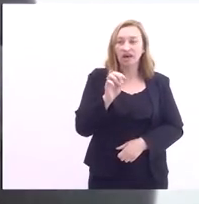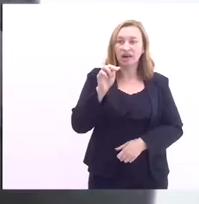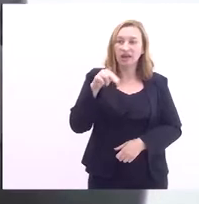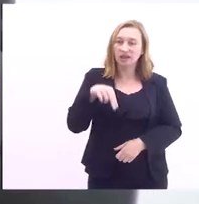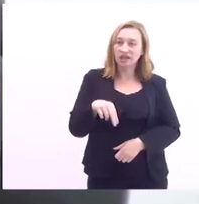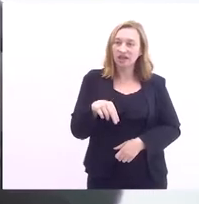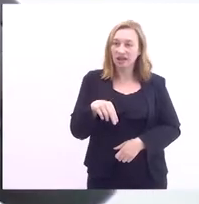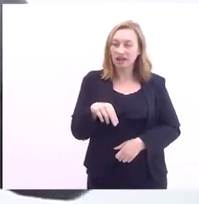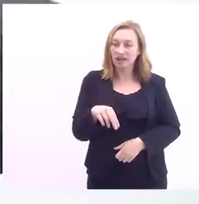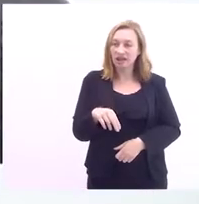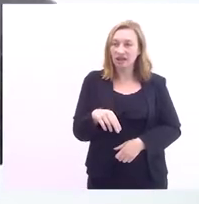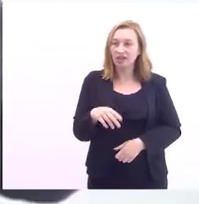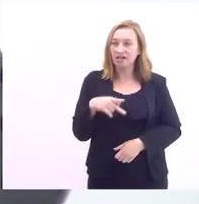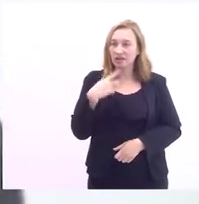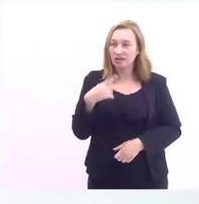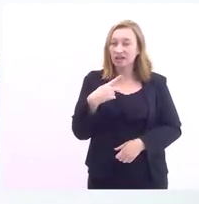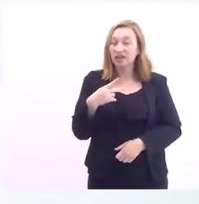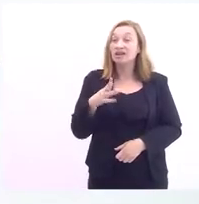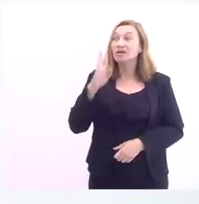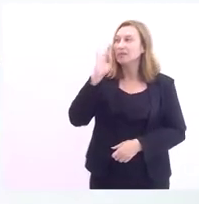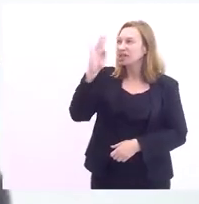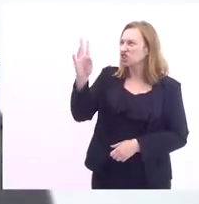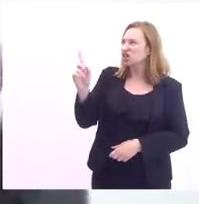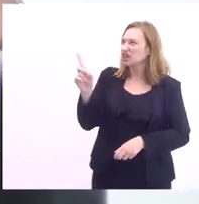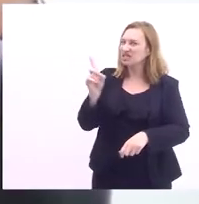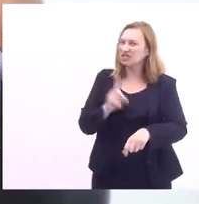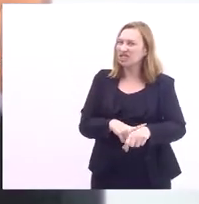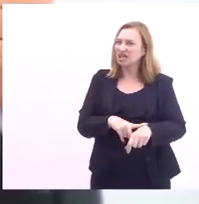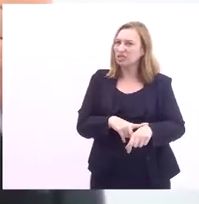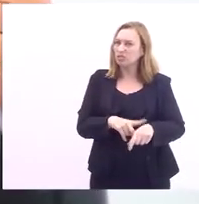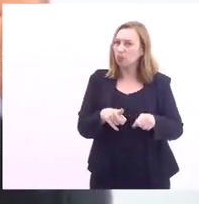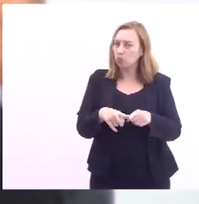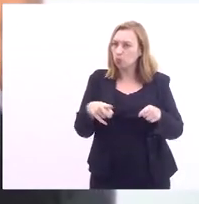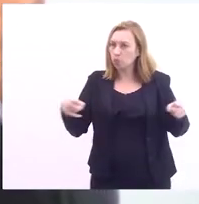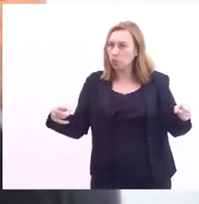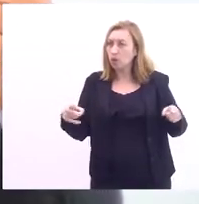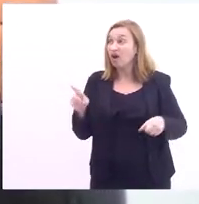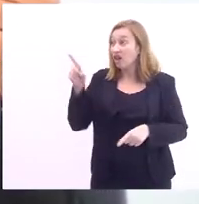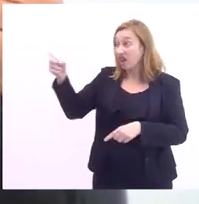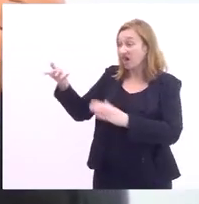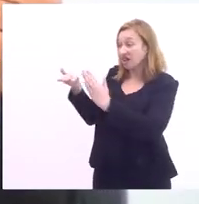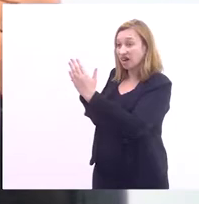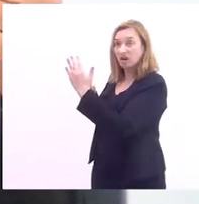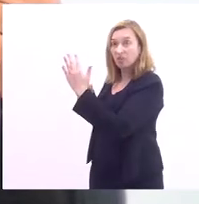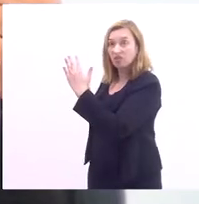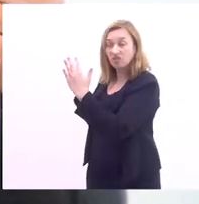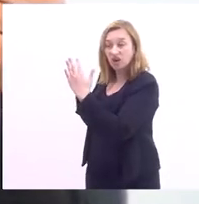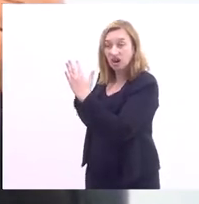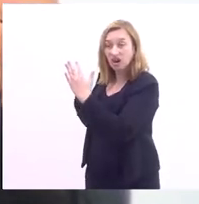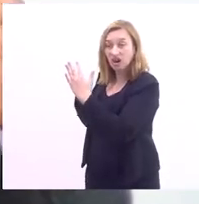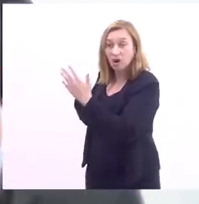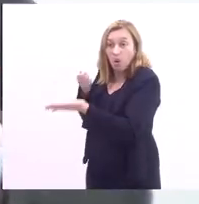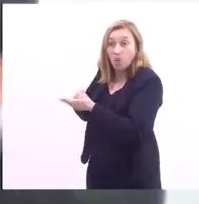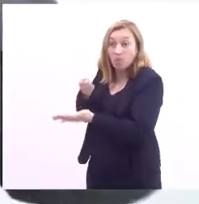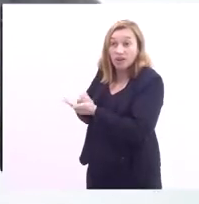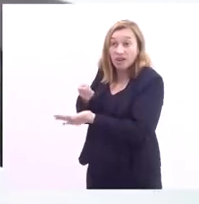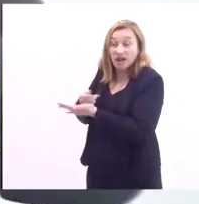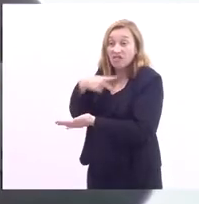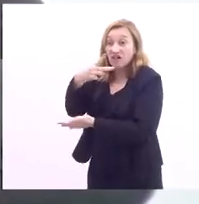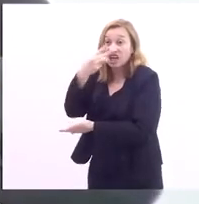quem imaginar que esse tempo é curto, lá na Câmara dos Deputados, nós somos obrigados a